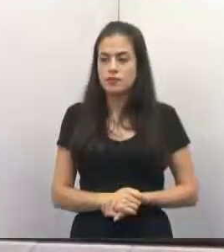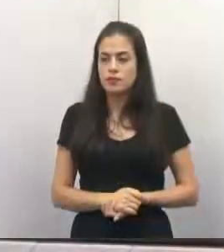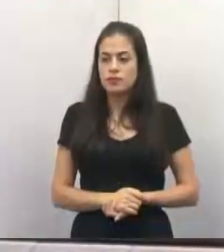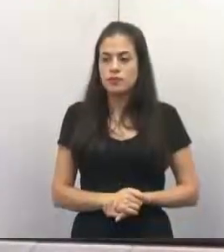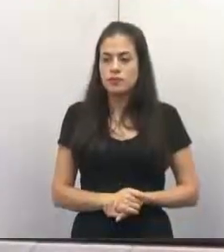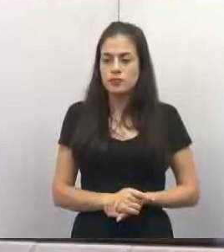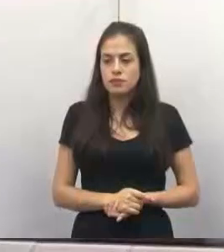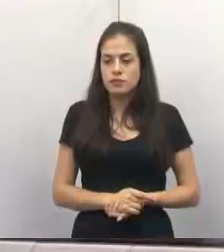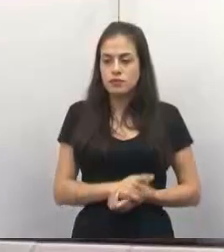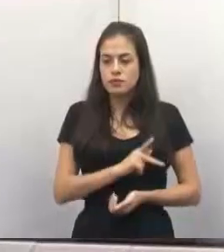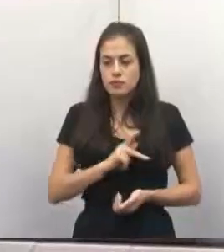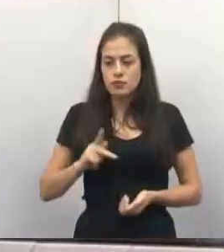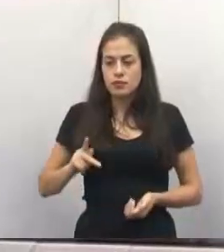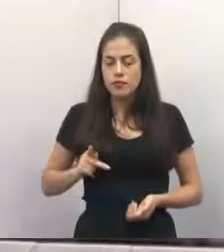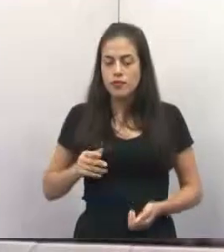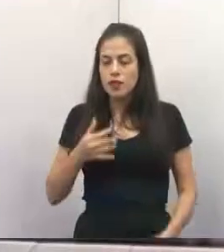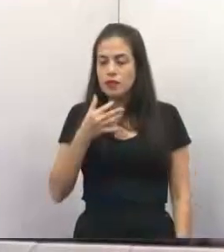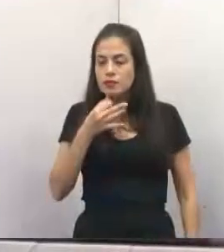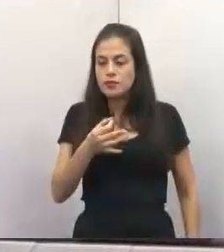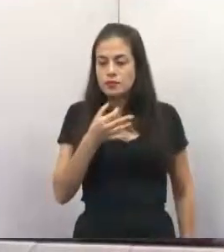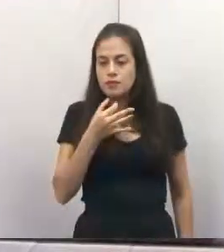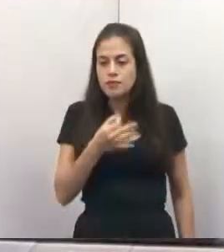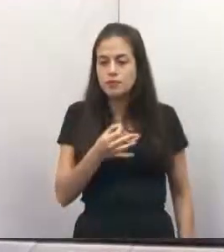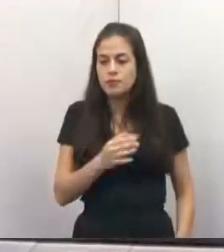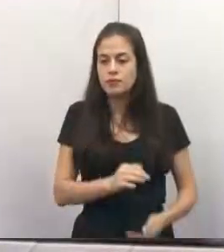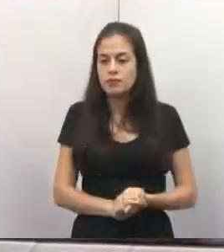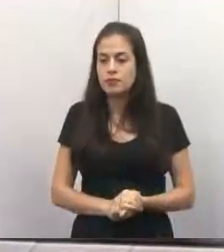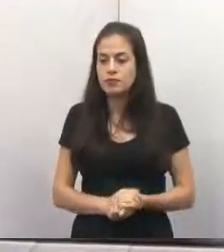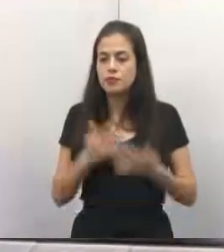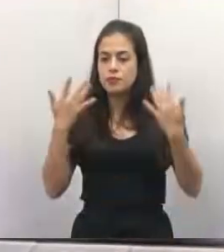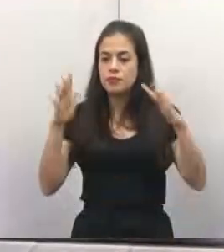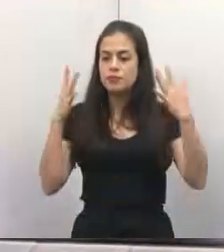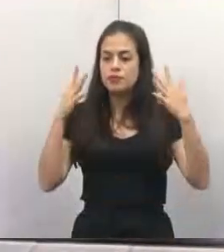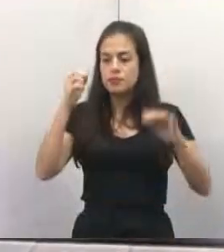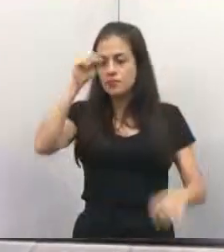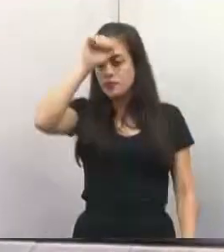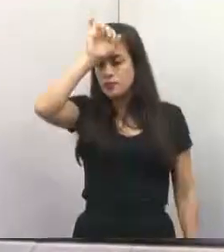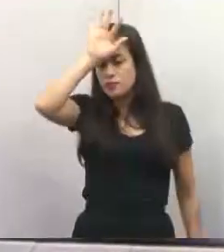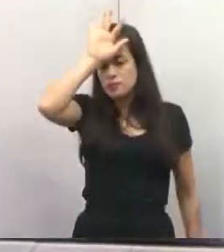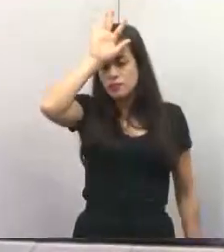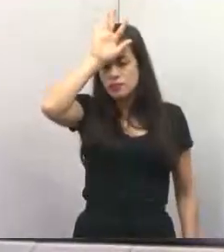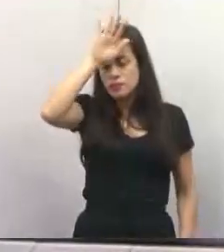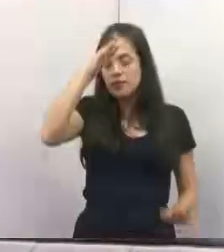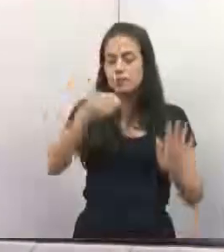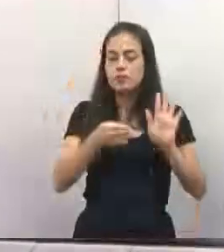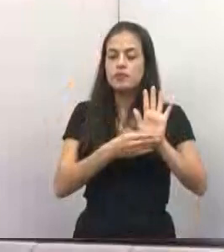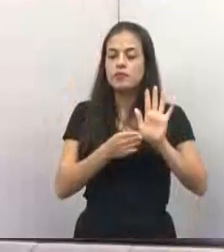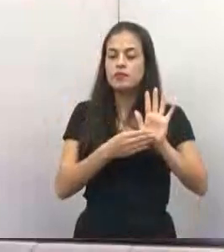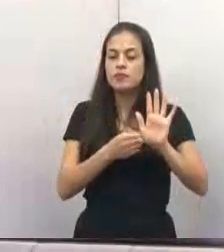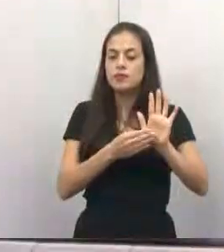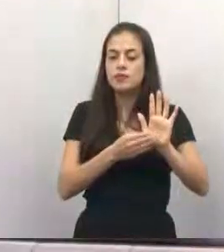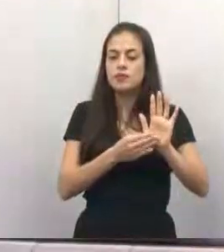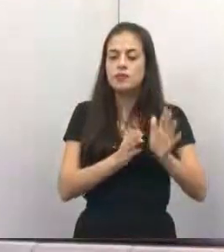Presidente, gostaria também de contribuir... Parabenizar o vereador Rodrigo pela propositura